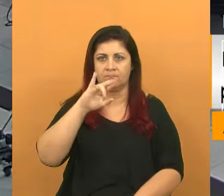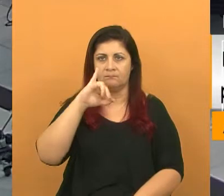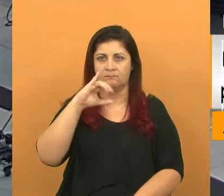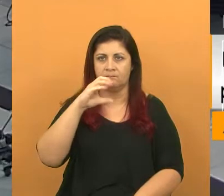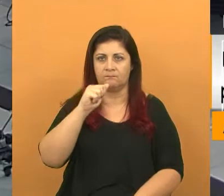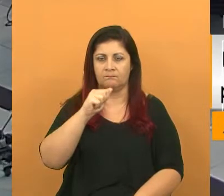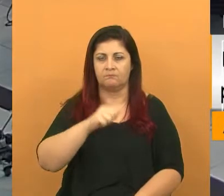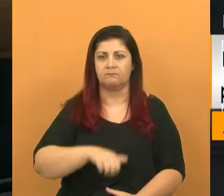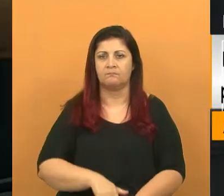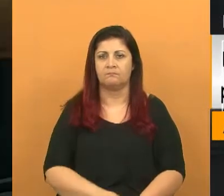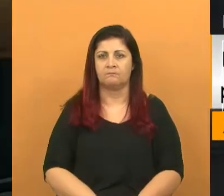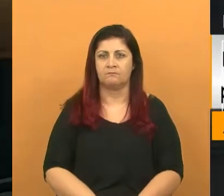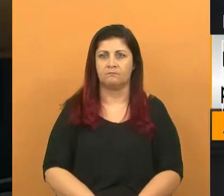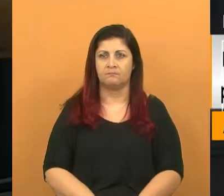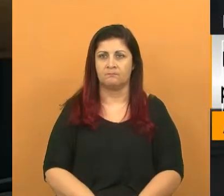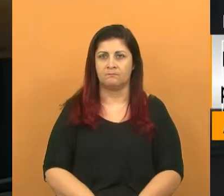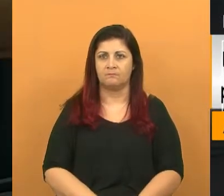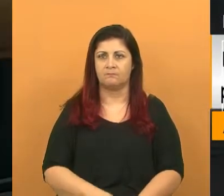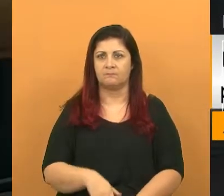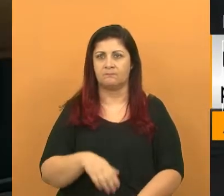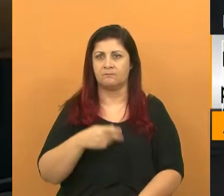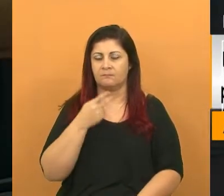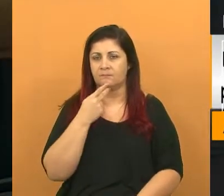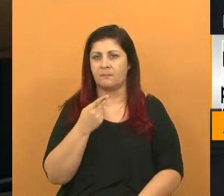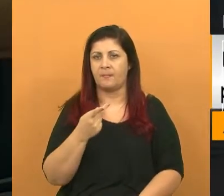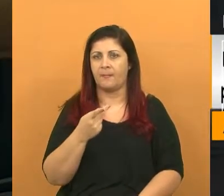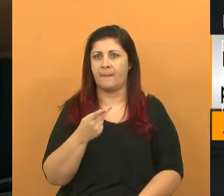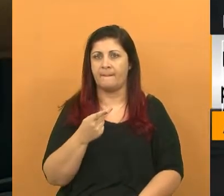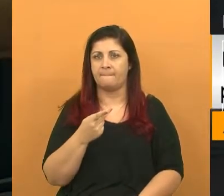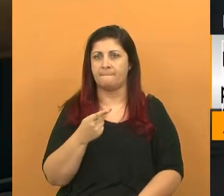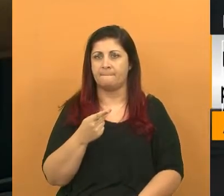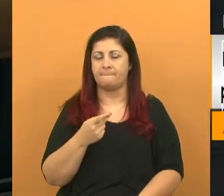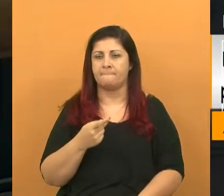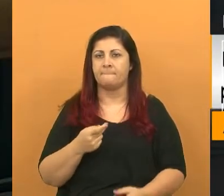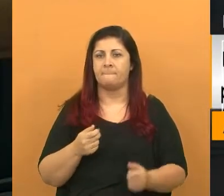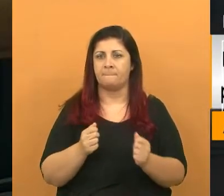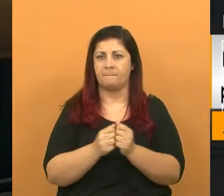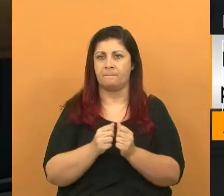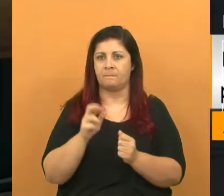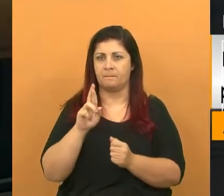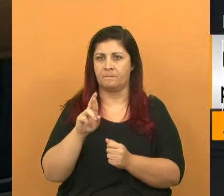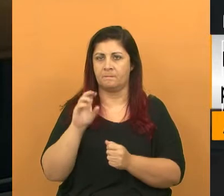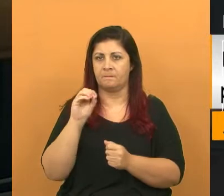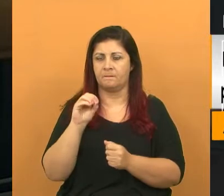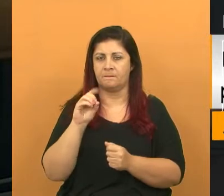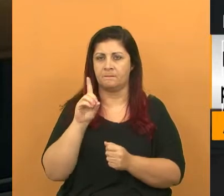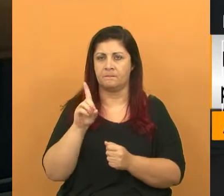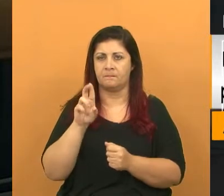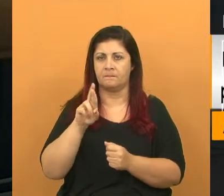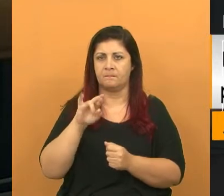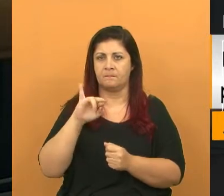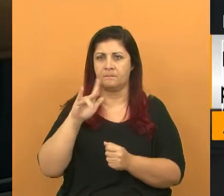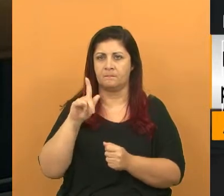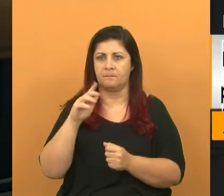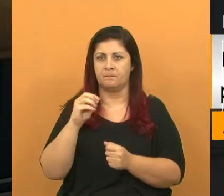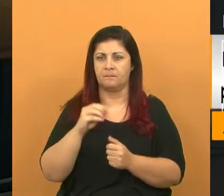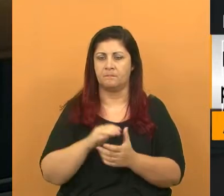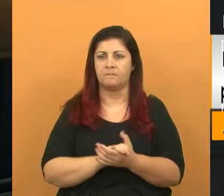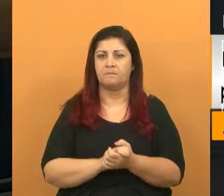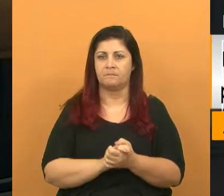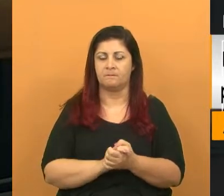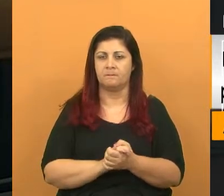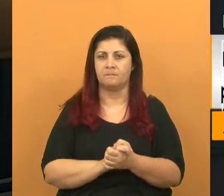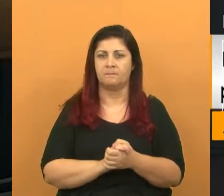aqui um coro à reivindicação do Rodrigo e também aos apontamentos do Fernando sobre